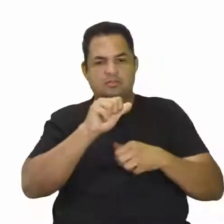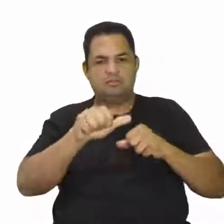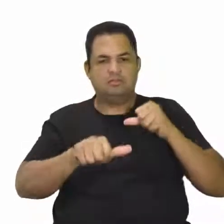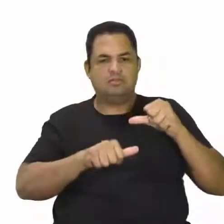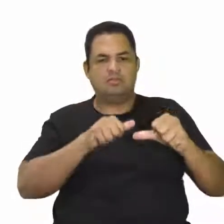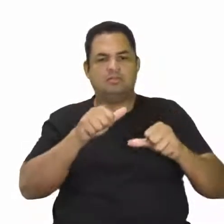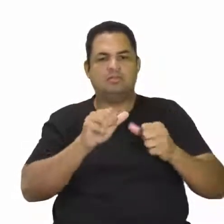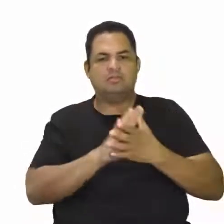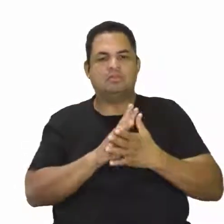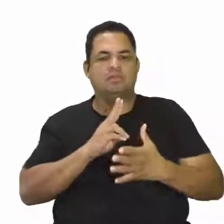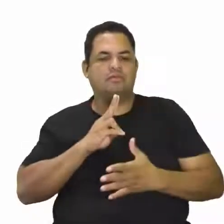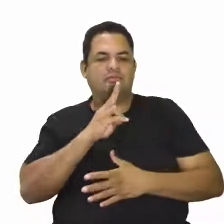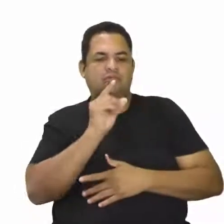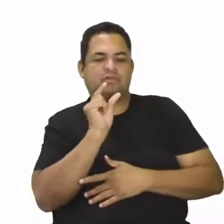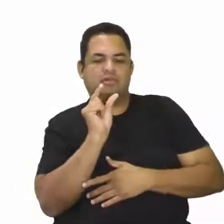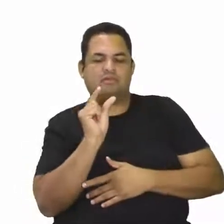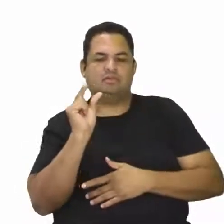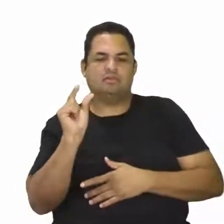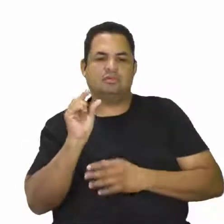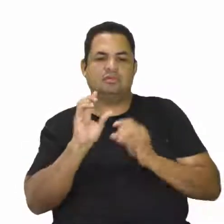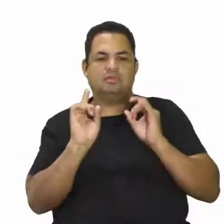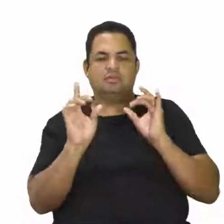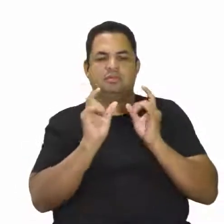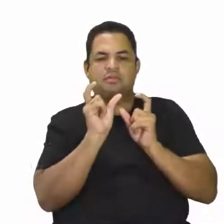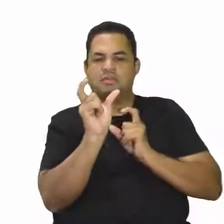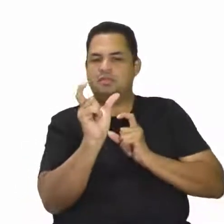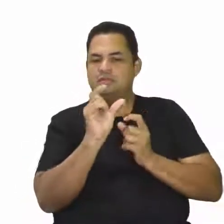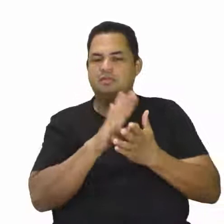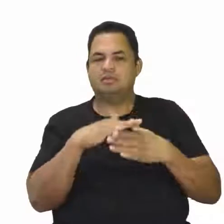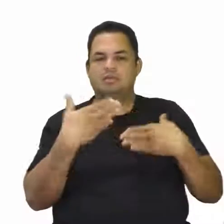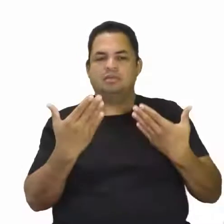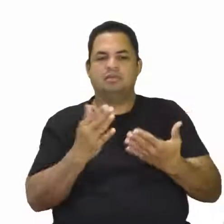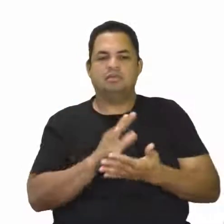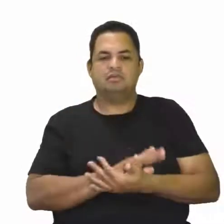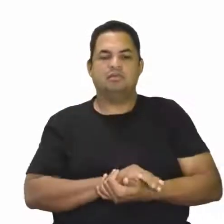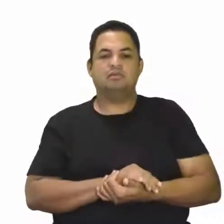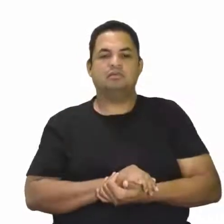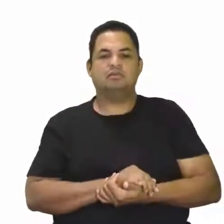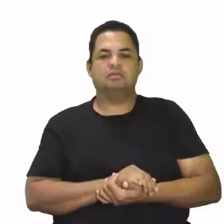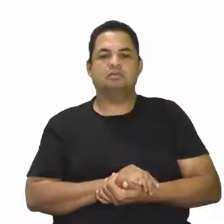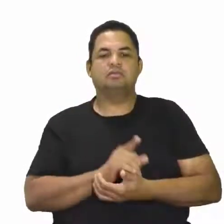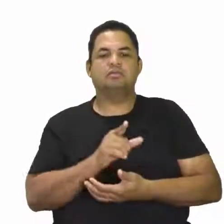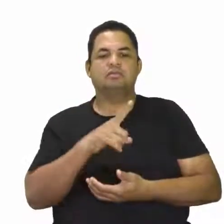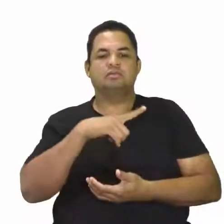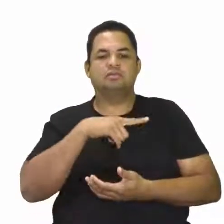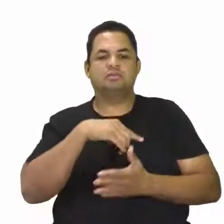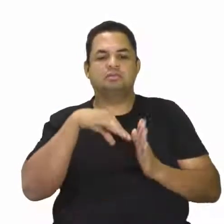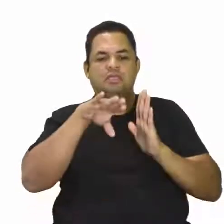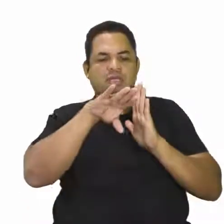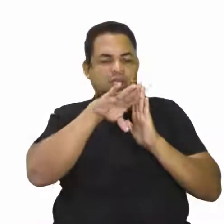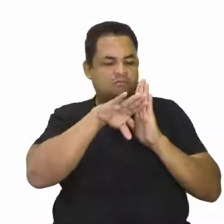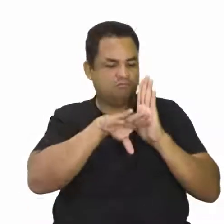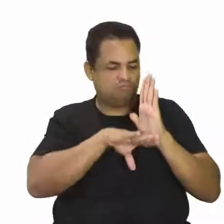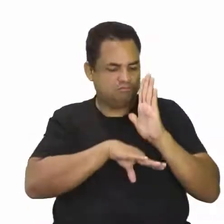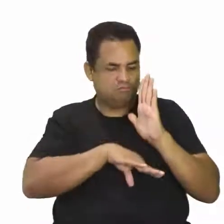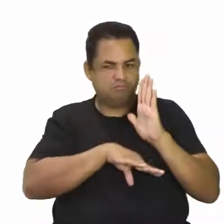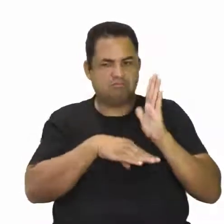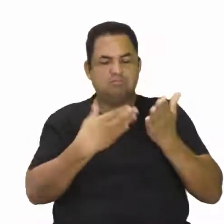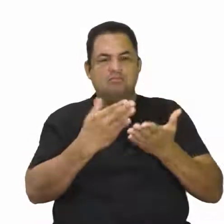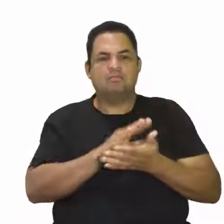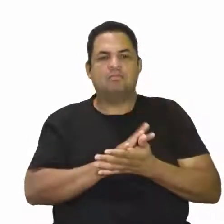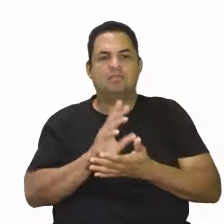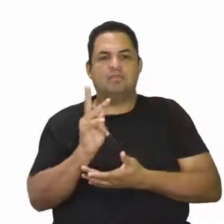mudanças tônicas dessas palavrinhas. Isso. Vocês dispõem de uma lista, né, galerinha? Isso de